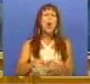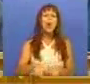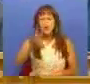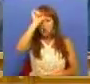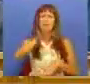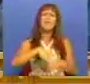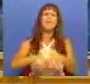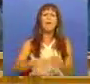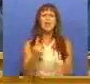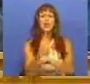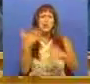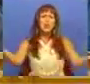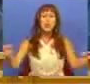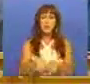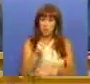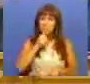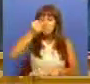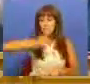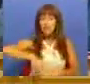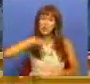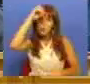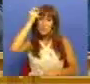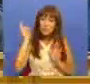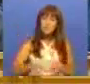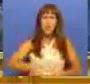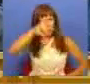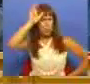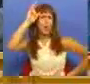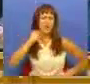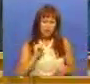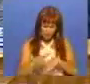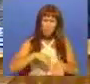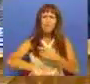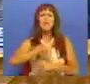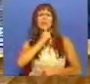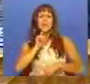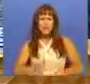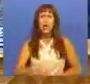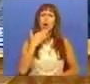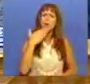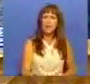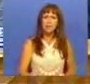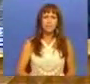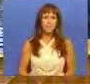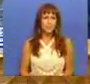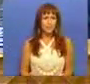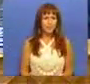tomar medidas? É estas medidas que o Governo tem que ter coragem para tomar e decidir. Muito obrigado.